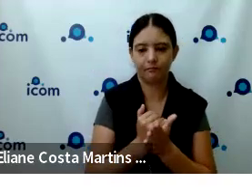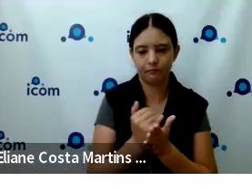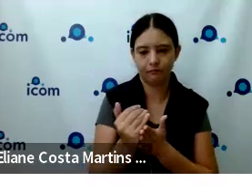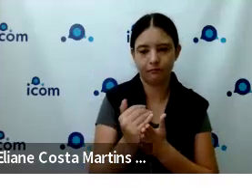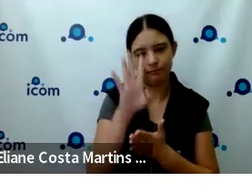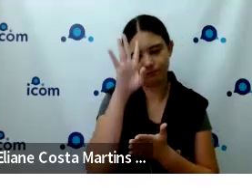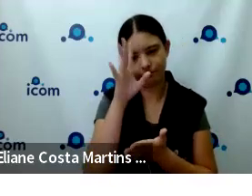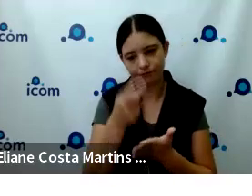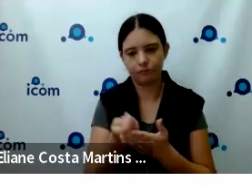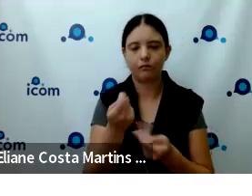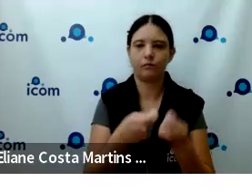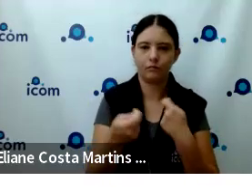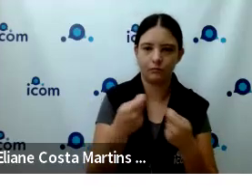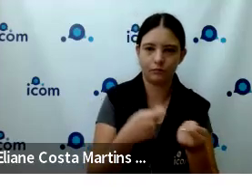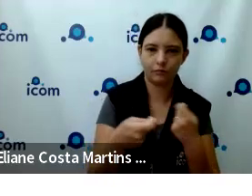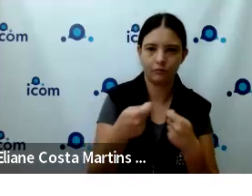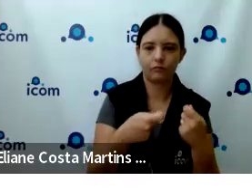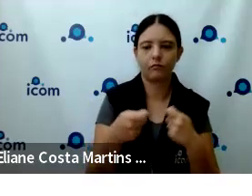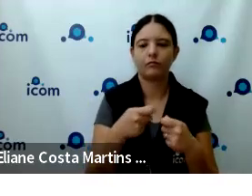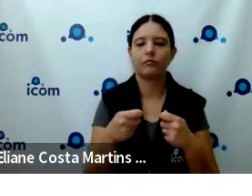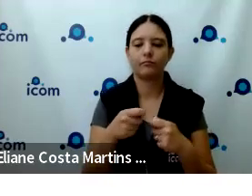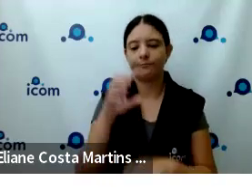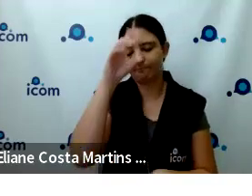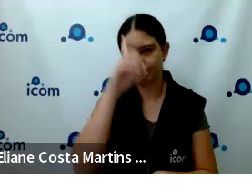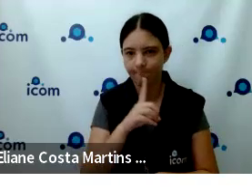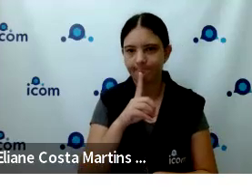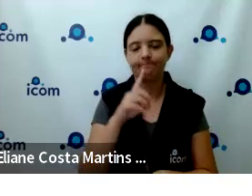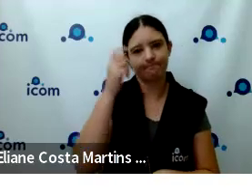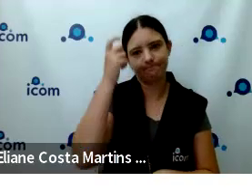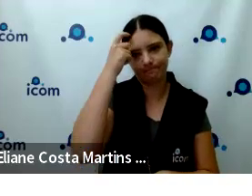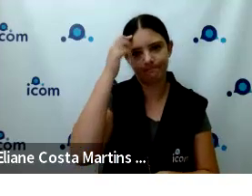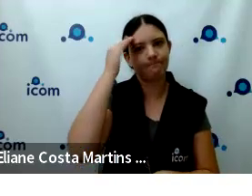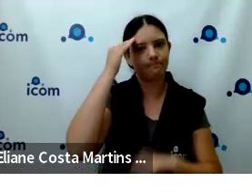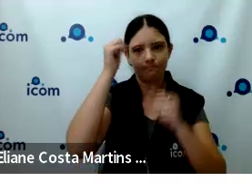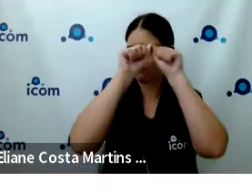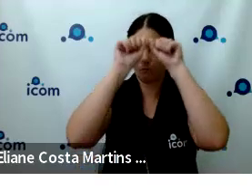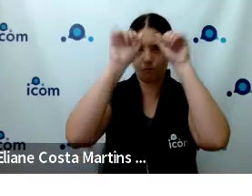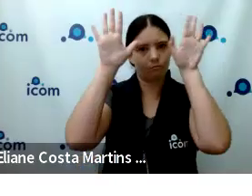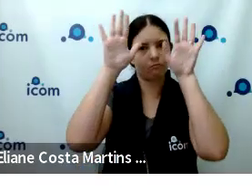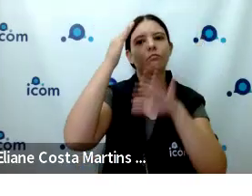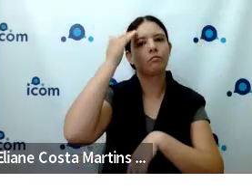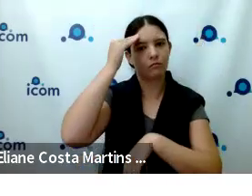decisão administrativa. O contribuinte também tem o direito de ser esclarecido da sua situação, da situação do seu caso,